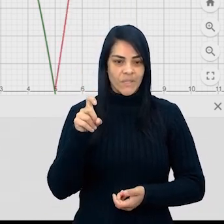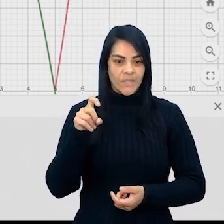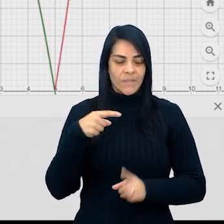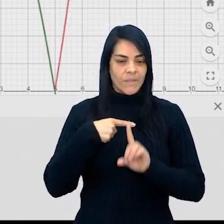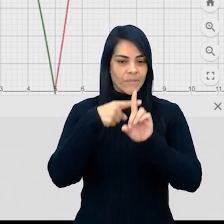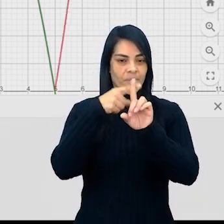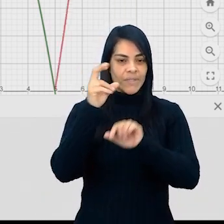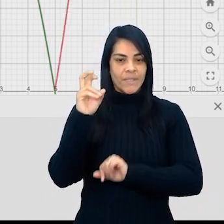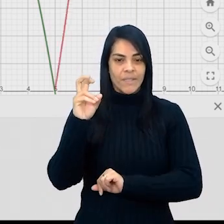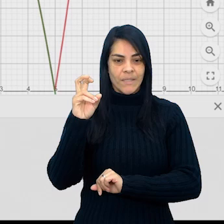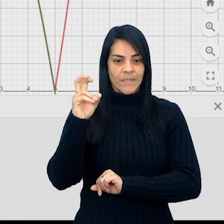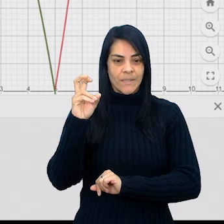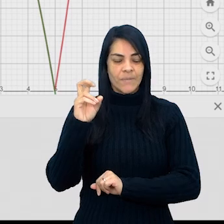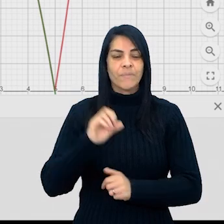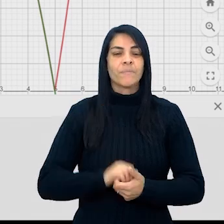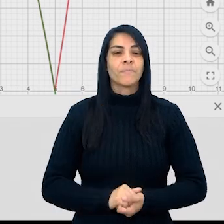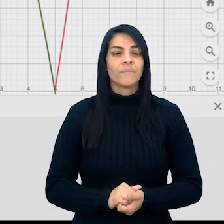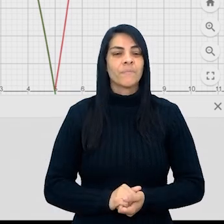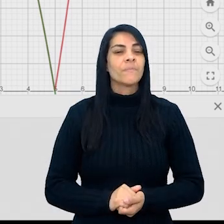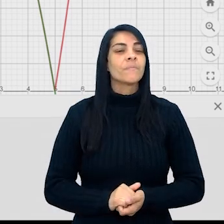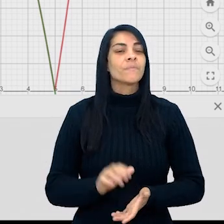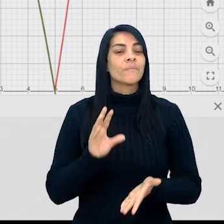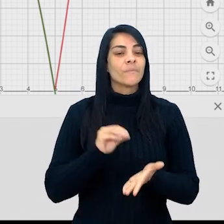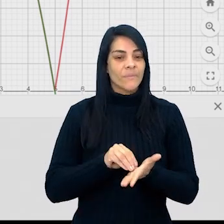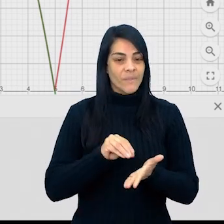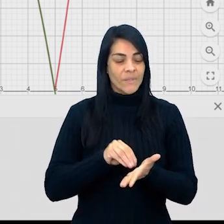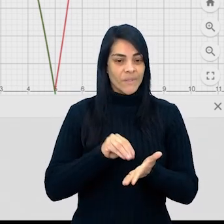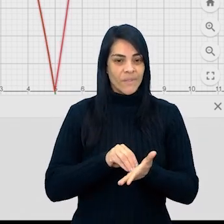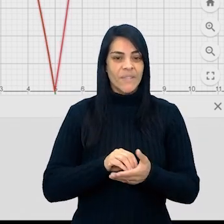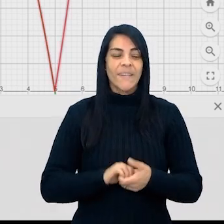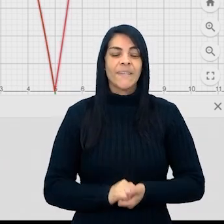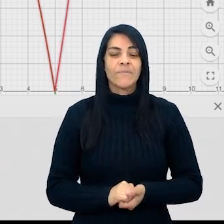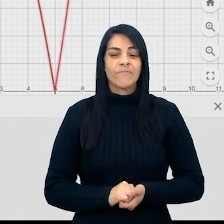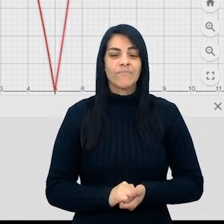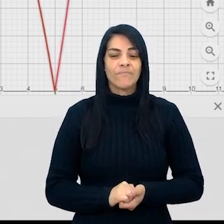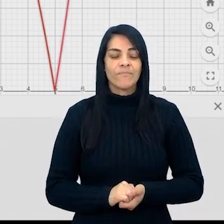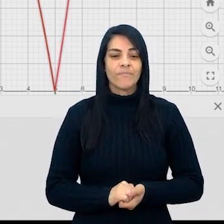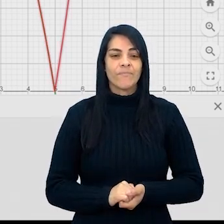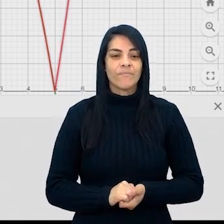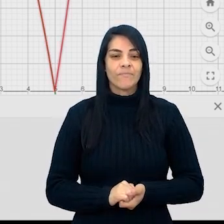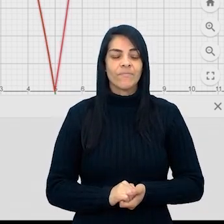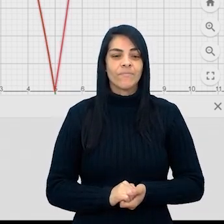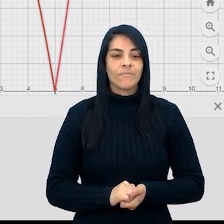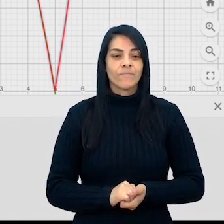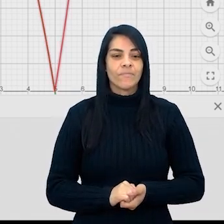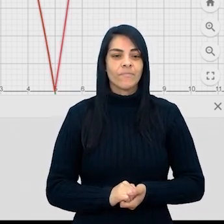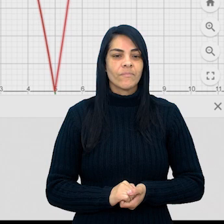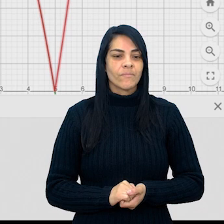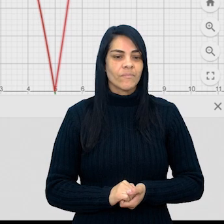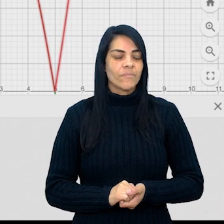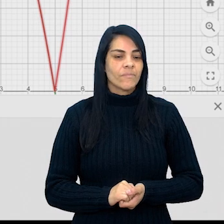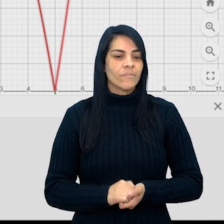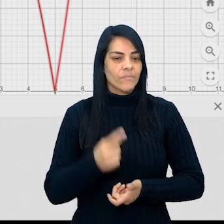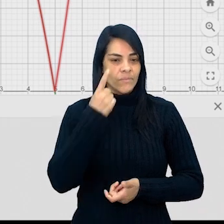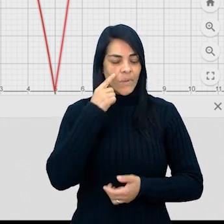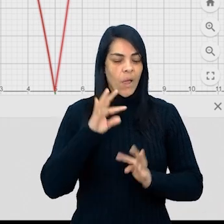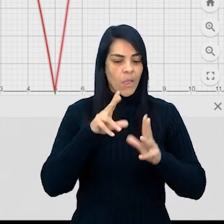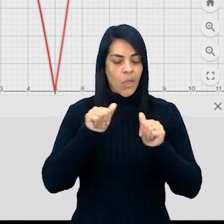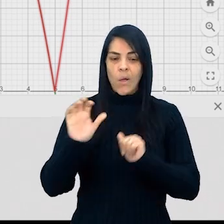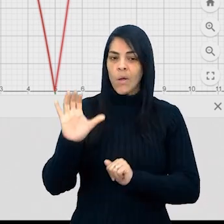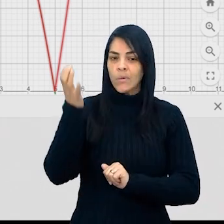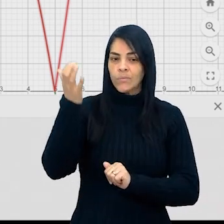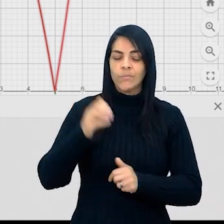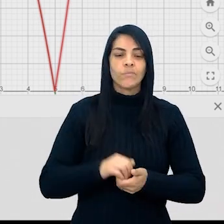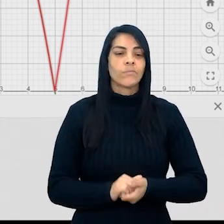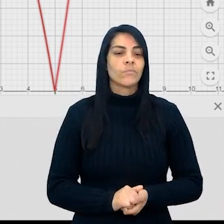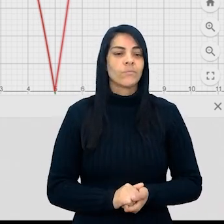5. E vamos colocar aqui para fora. Dar um Enter. Olha só o que aconteceu, né? A parte